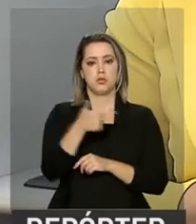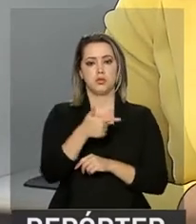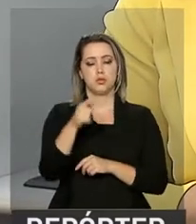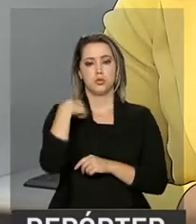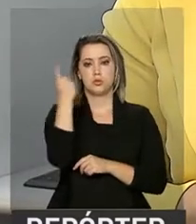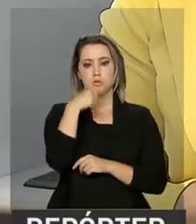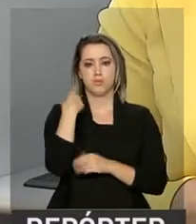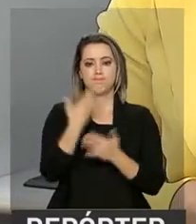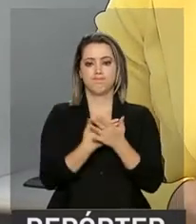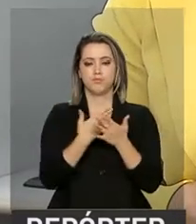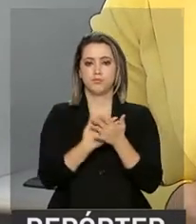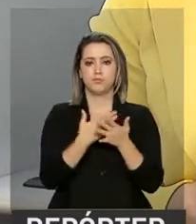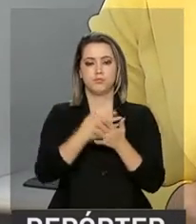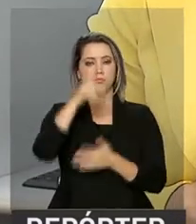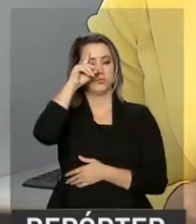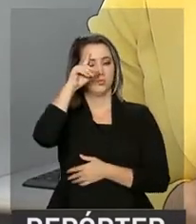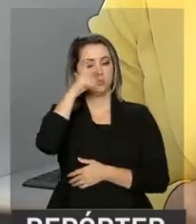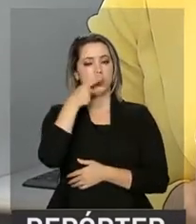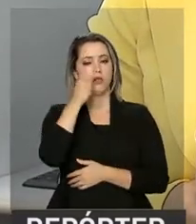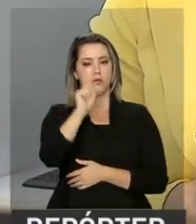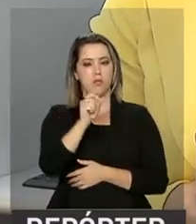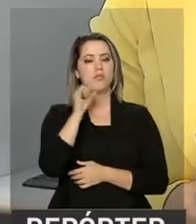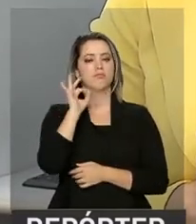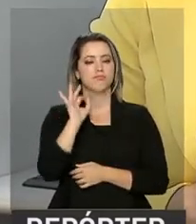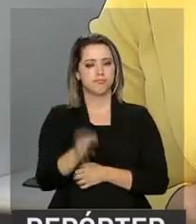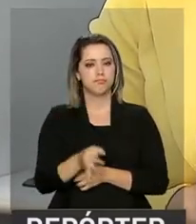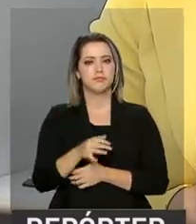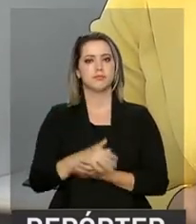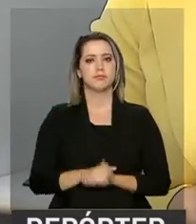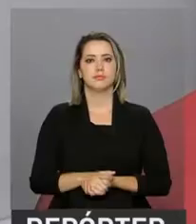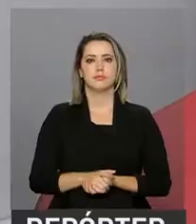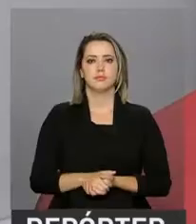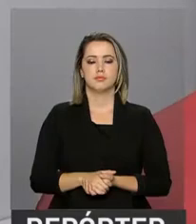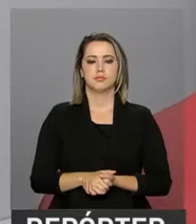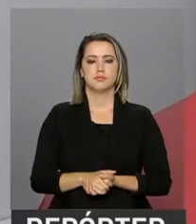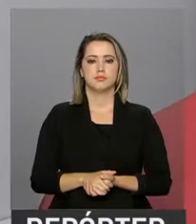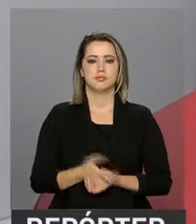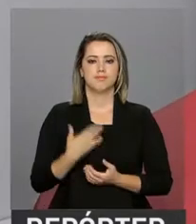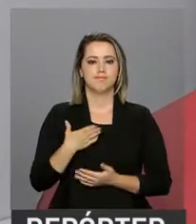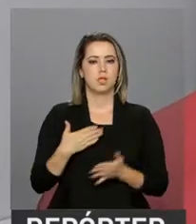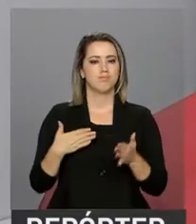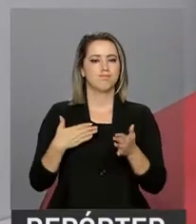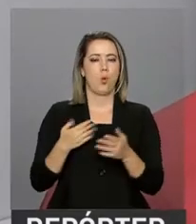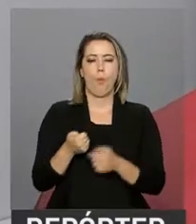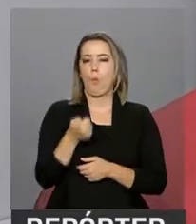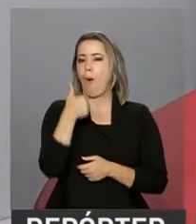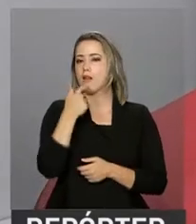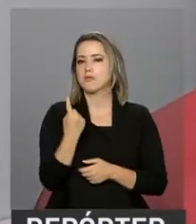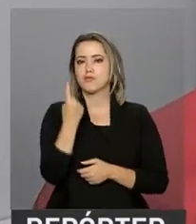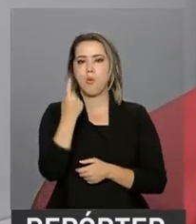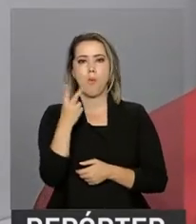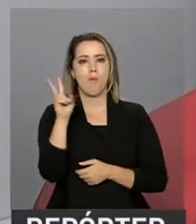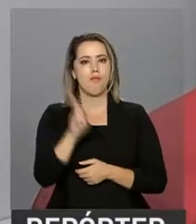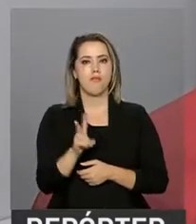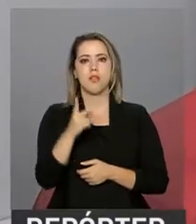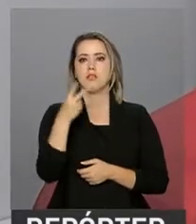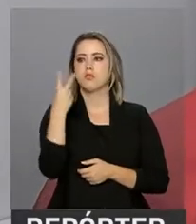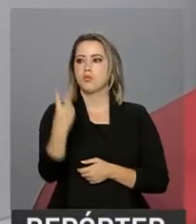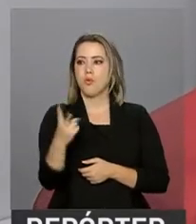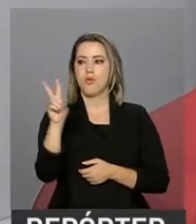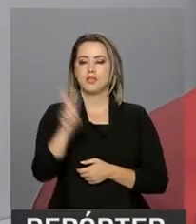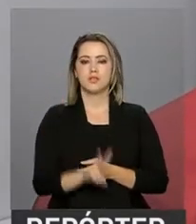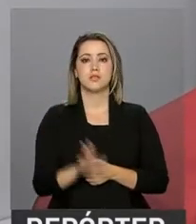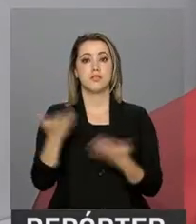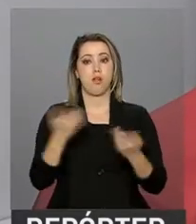por dia o lucas garante que vai valer a pena o esforço eu bati na trave uma vez duas vezes e entrei no cursinho